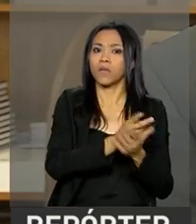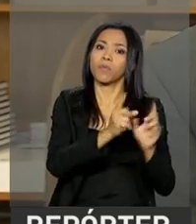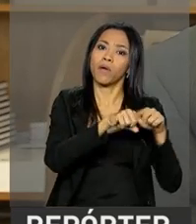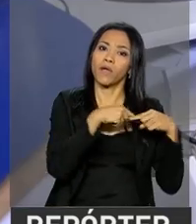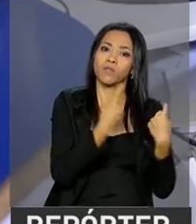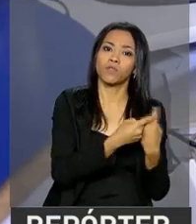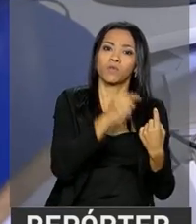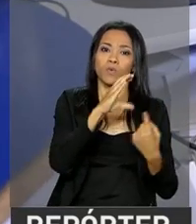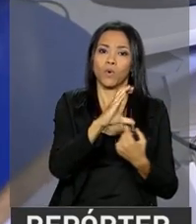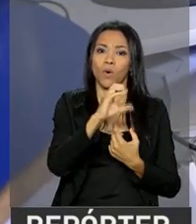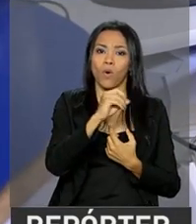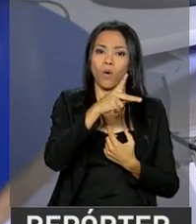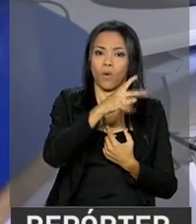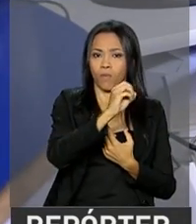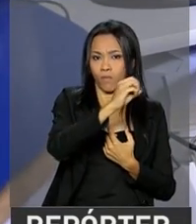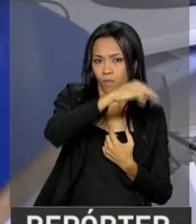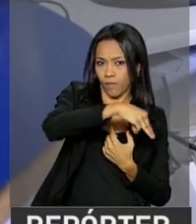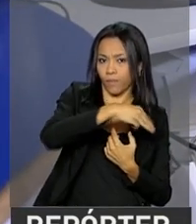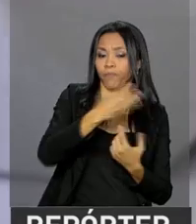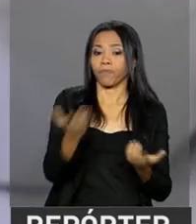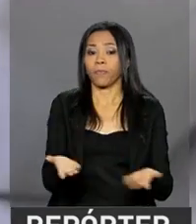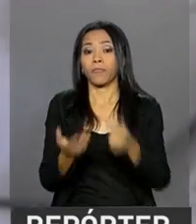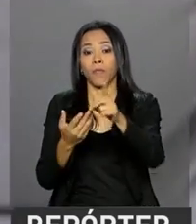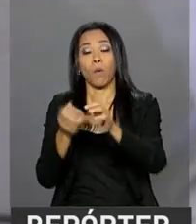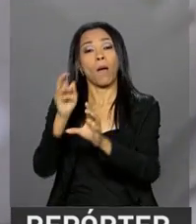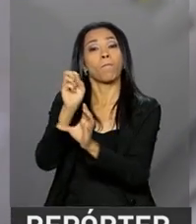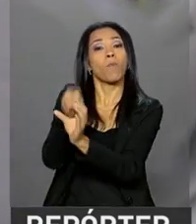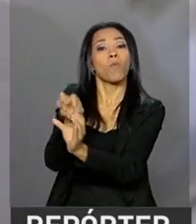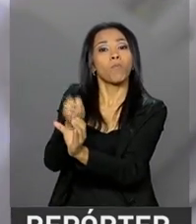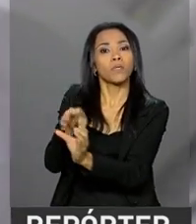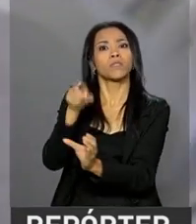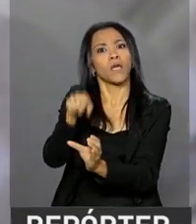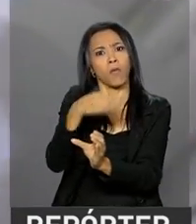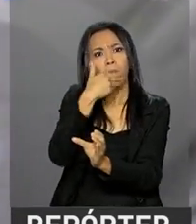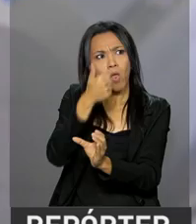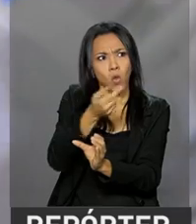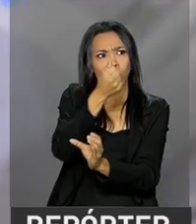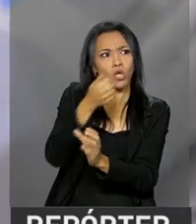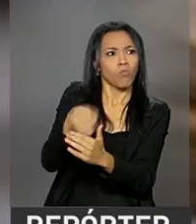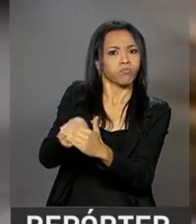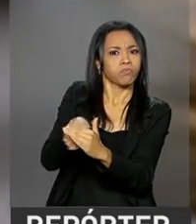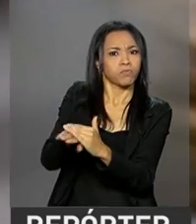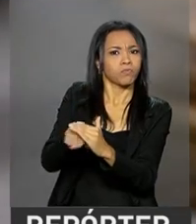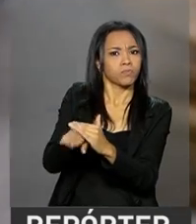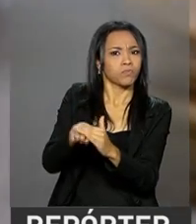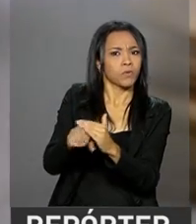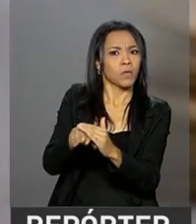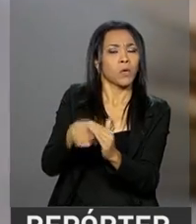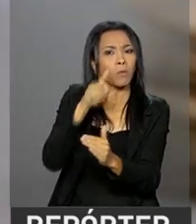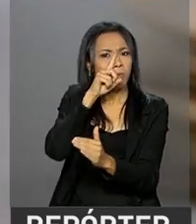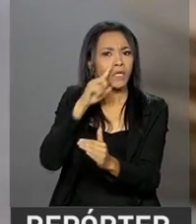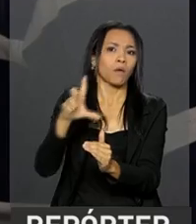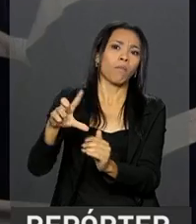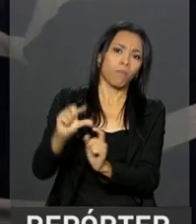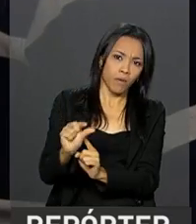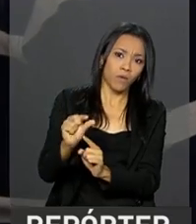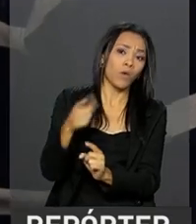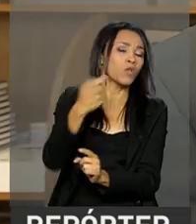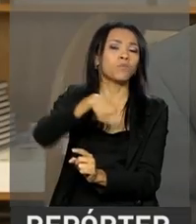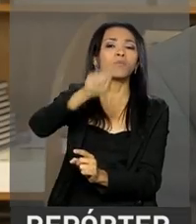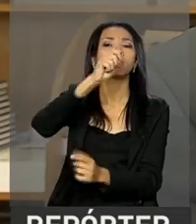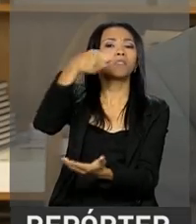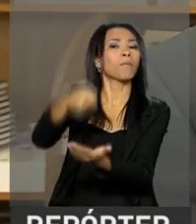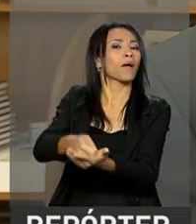monetária a poupança é a forma mais comum de investimento além de ser de baixo risco os ganhos são isentos de imposto de renda